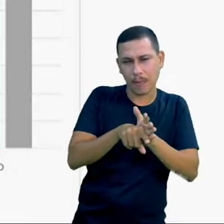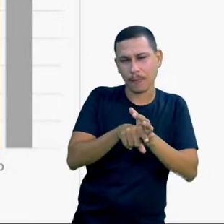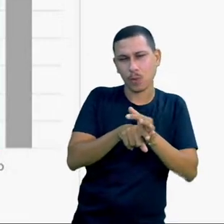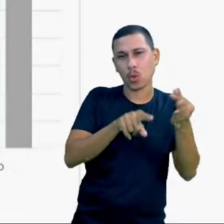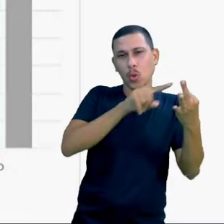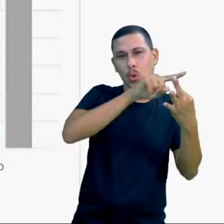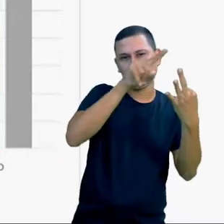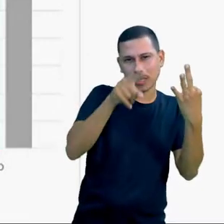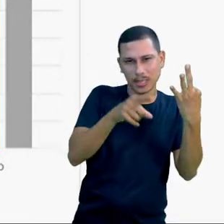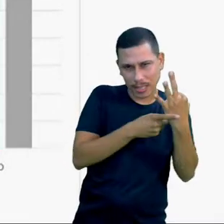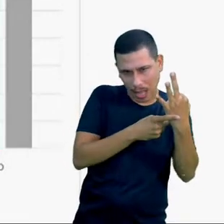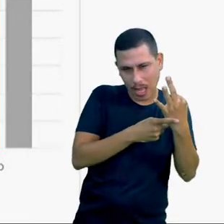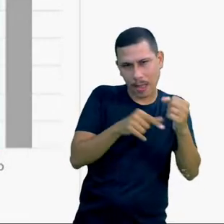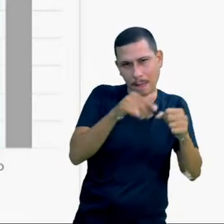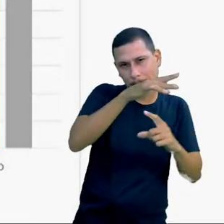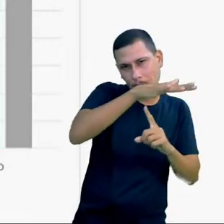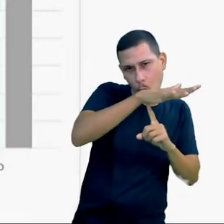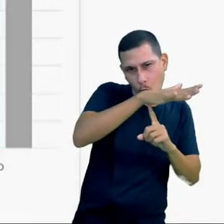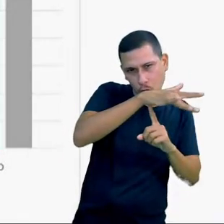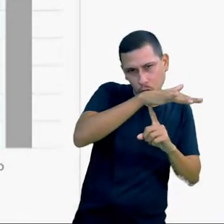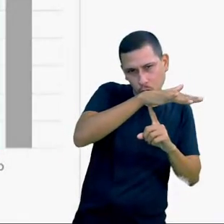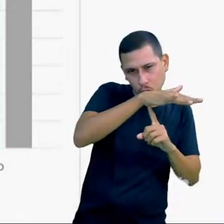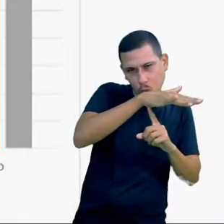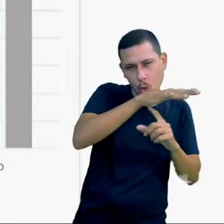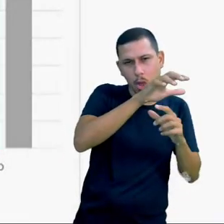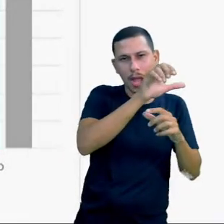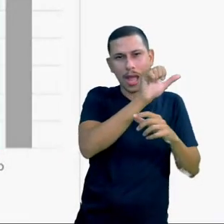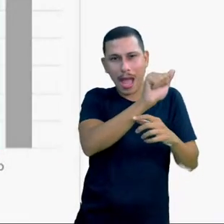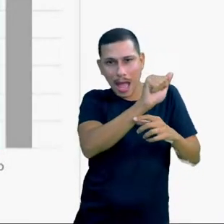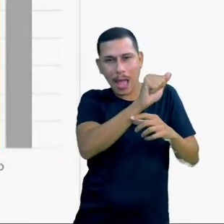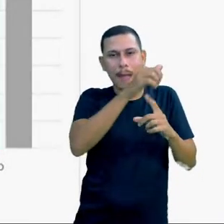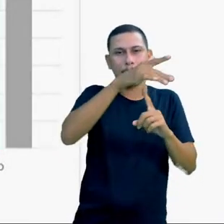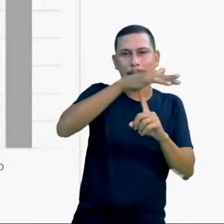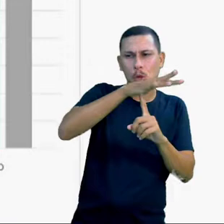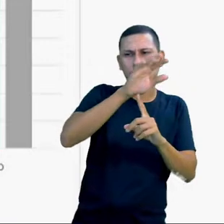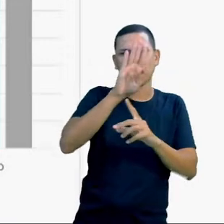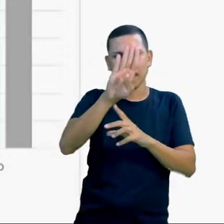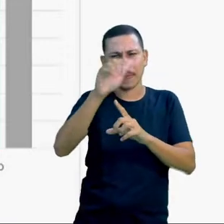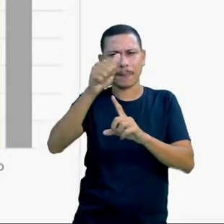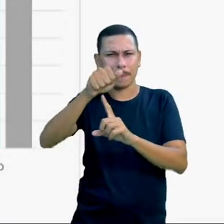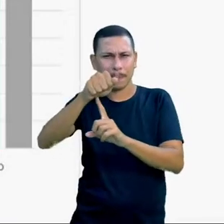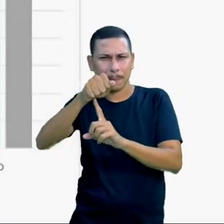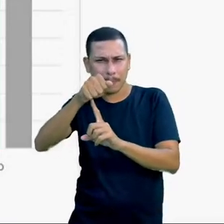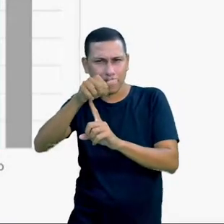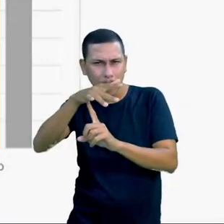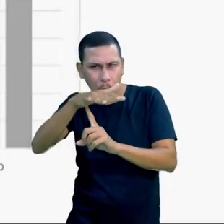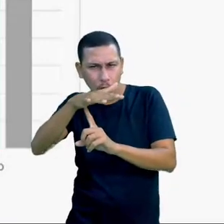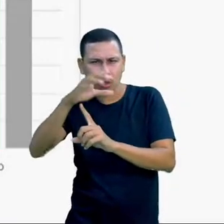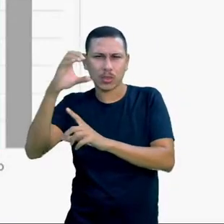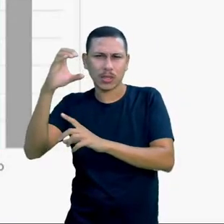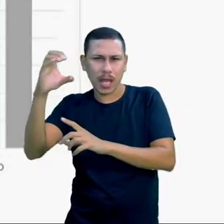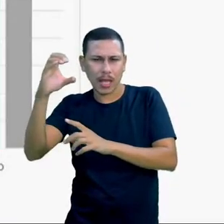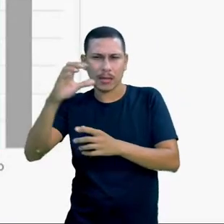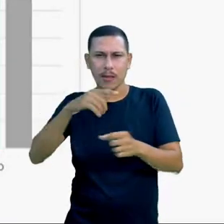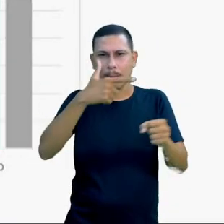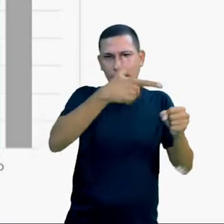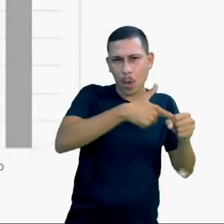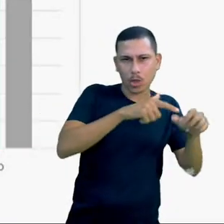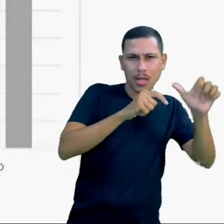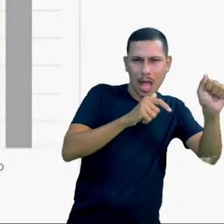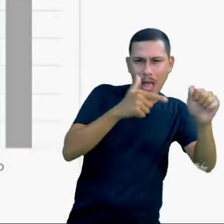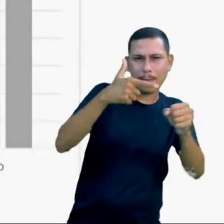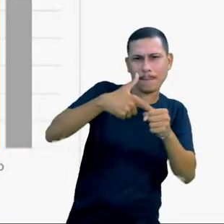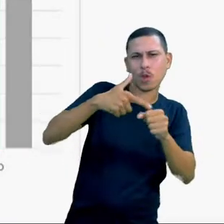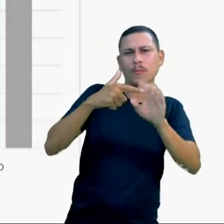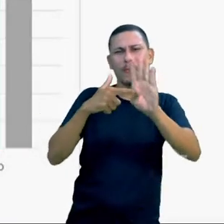postos. Chamamos de posto alfa, posto beta e posto gama, ok? O posto alfa